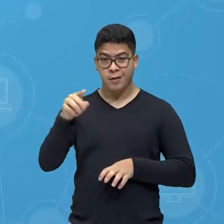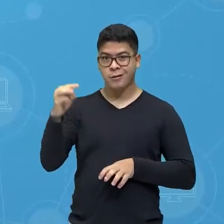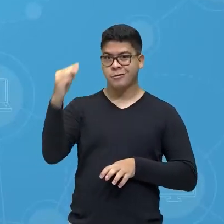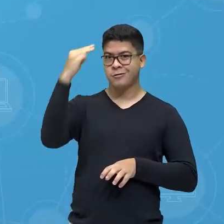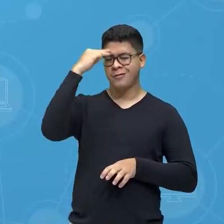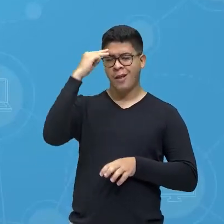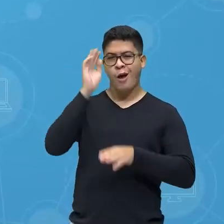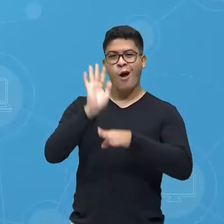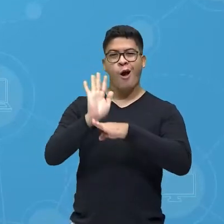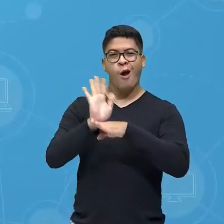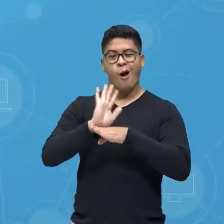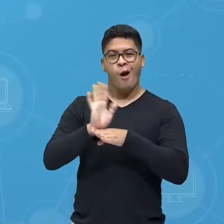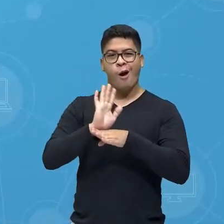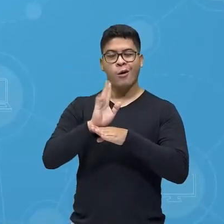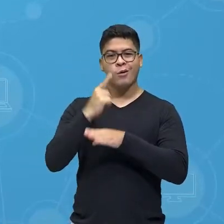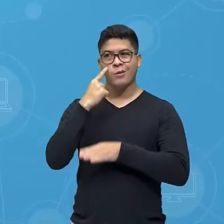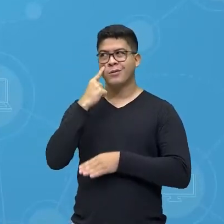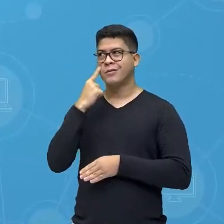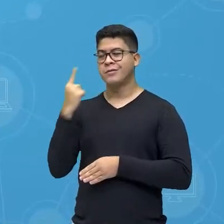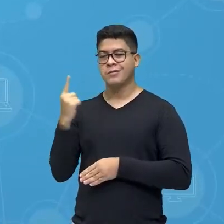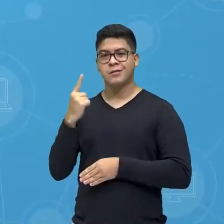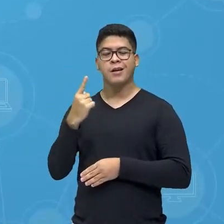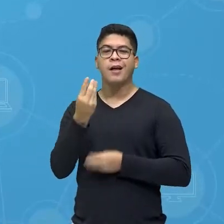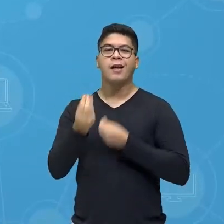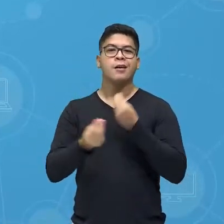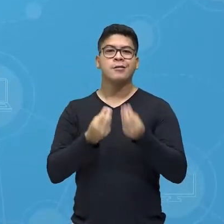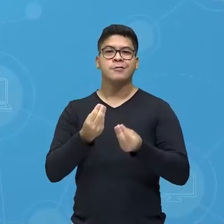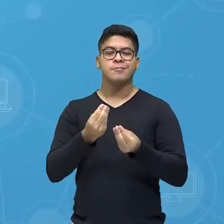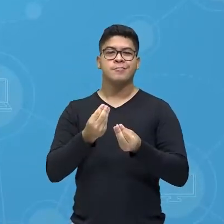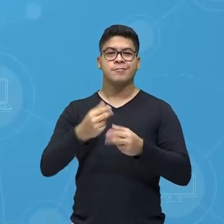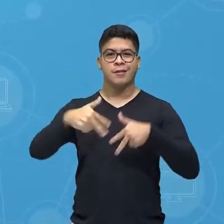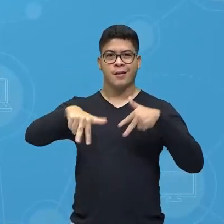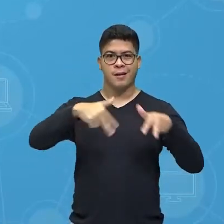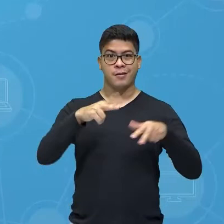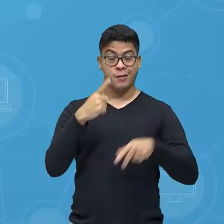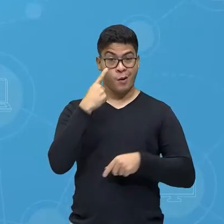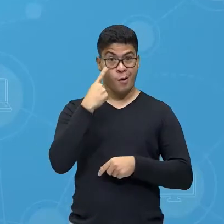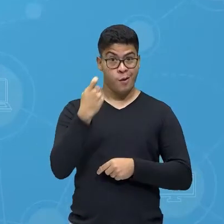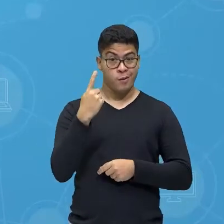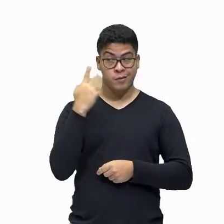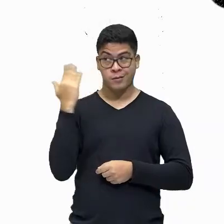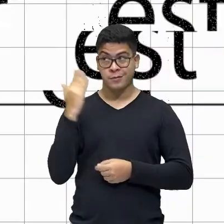vídeo reprisando todas essas danças que nós falamos. Bastante atenção!